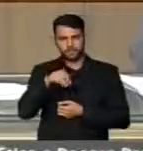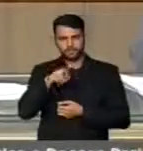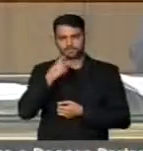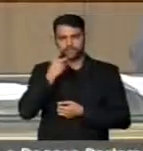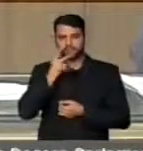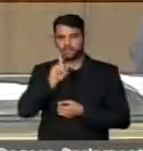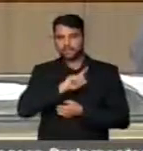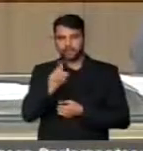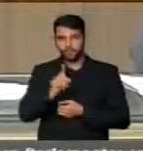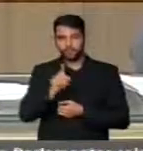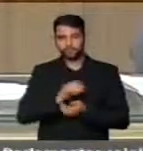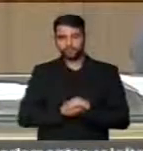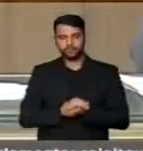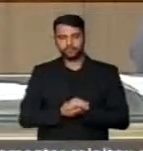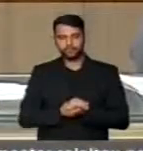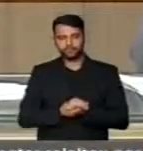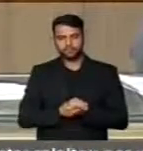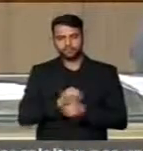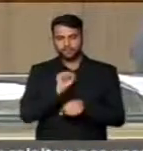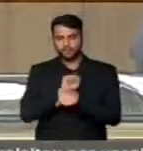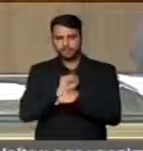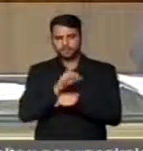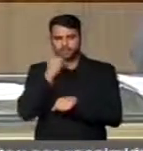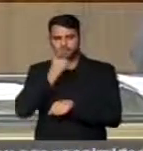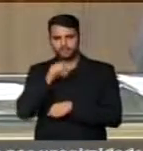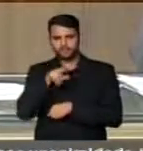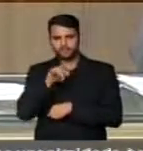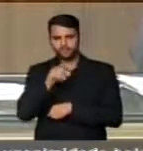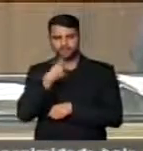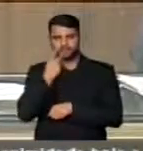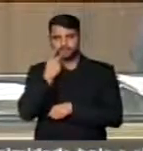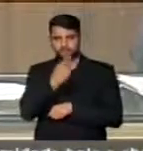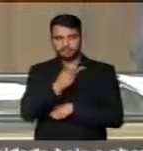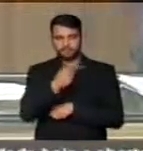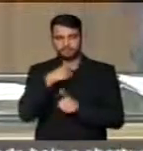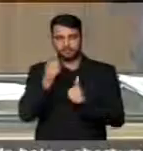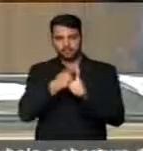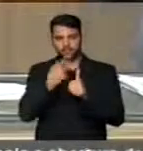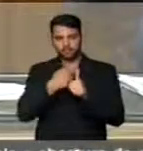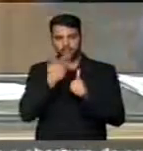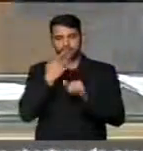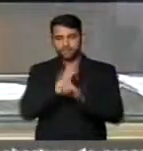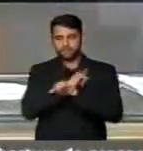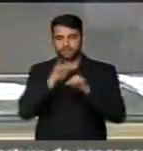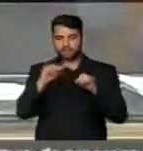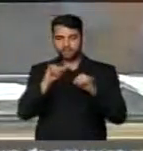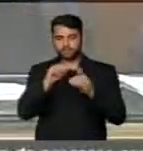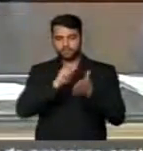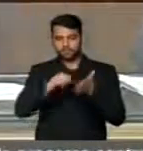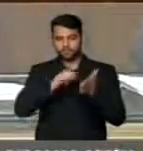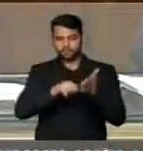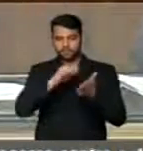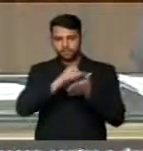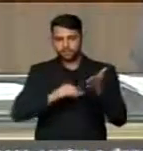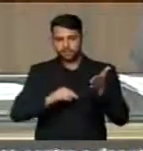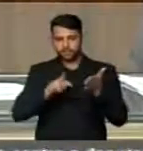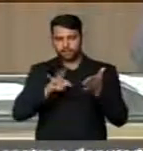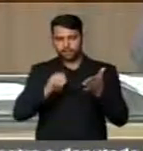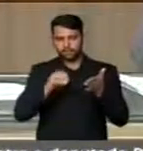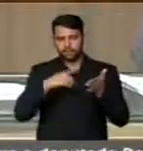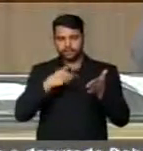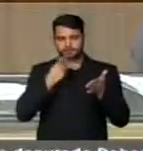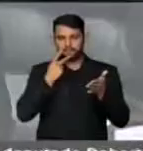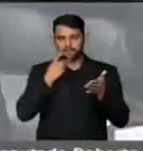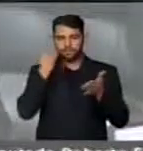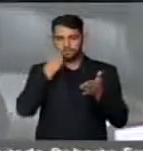Tá não, senhor presidente. O DEM, só um minutinho, deputado Silvio Costa, já vou passar a palavra a vossa excelência. Primeiro, eu gostaria que constasse como nas notas daqui gráfico que a